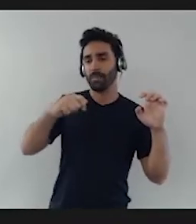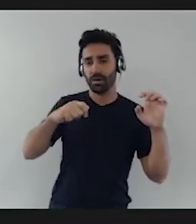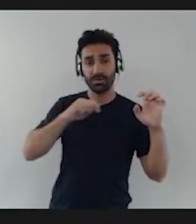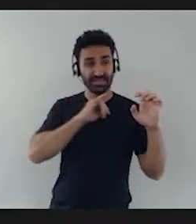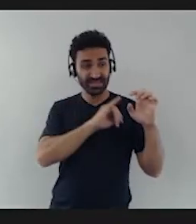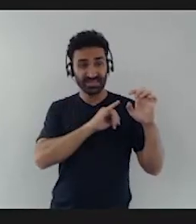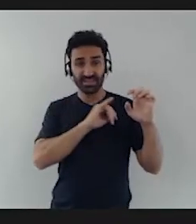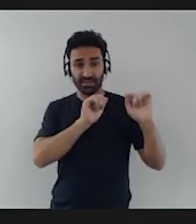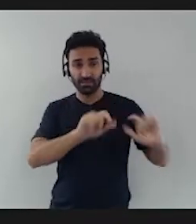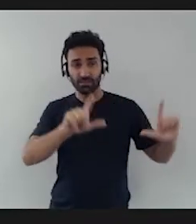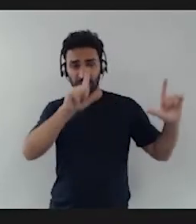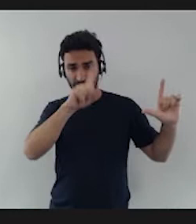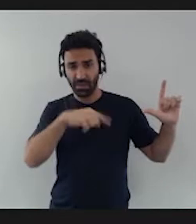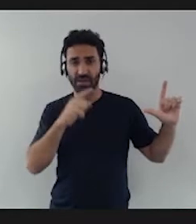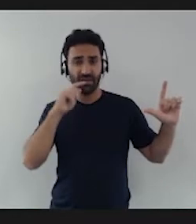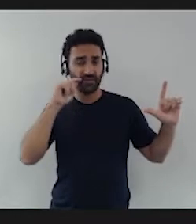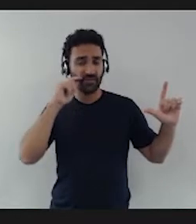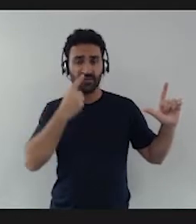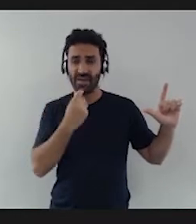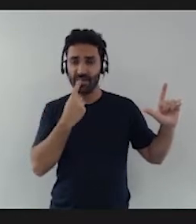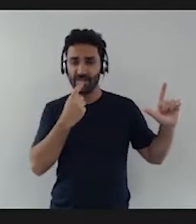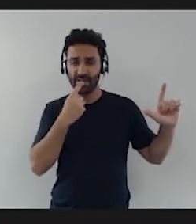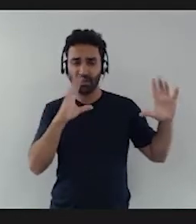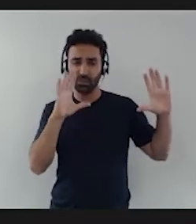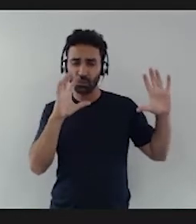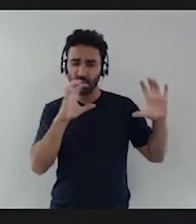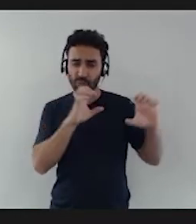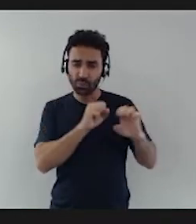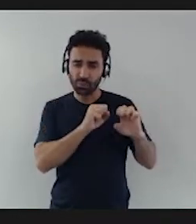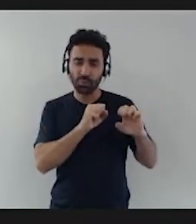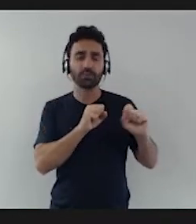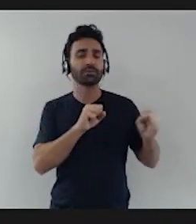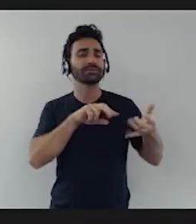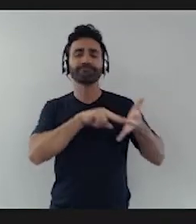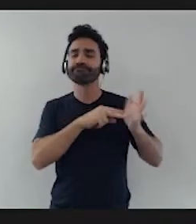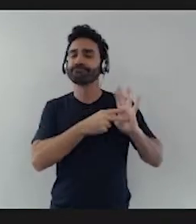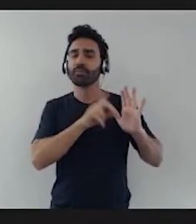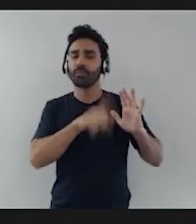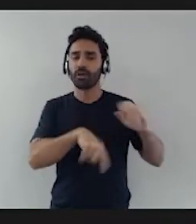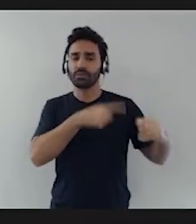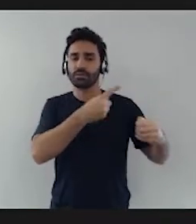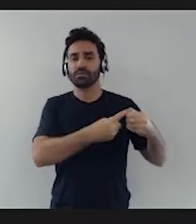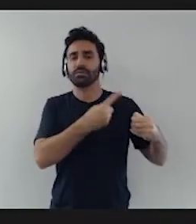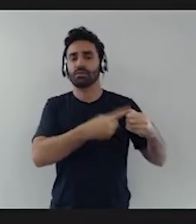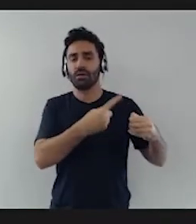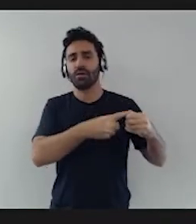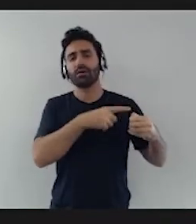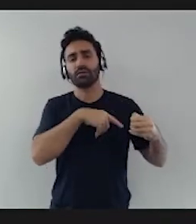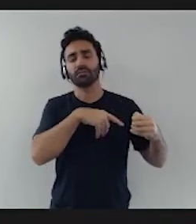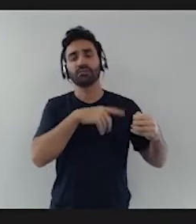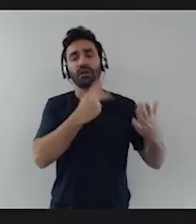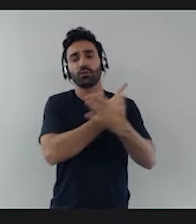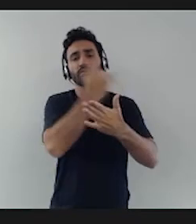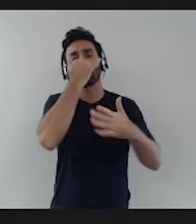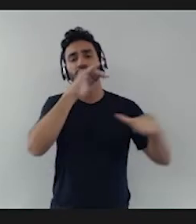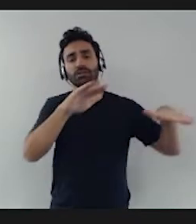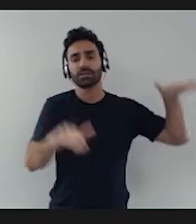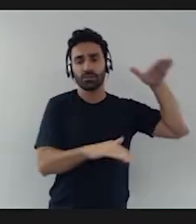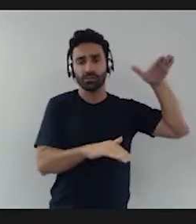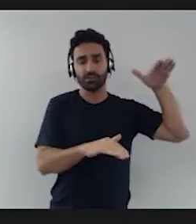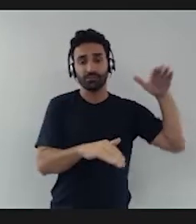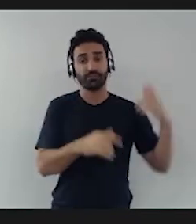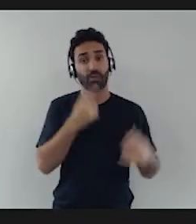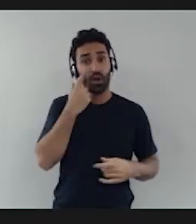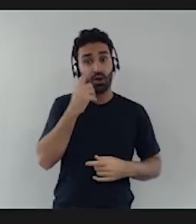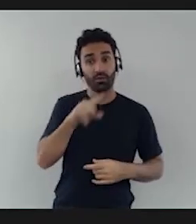escura, quanto mais vermelha a tonalidade, são os bairros com maiores desigualdades. E do lado direito,